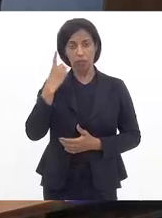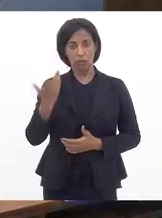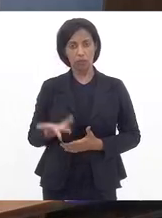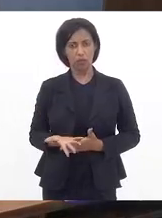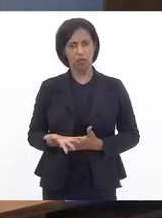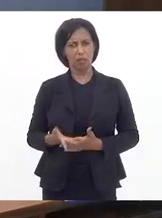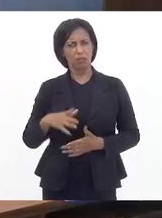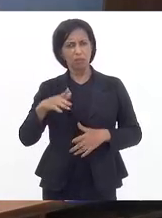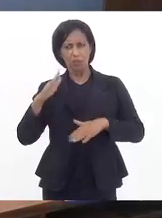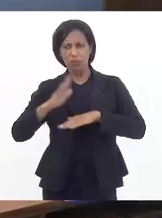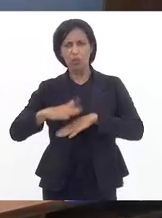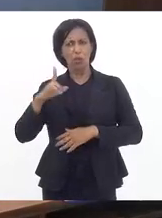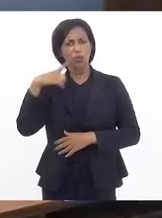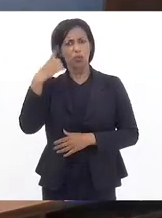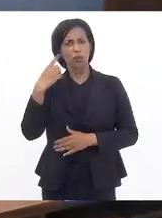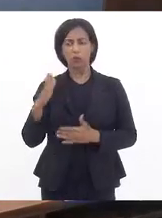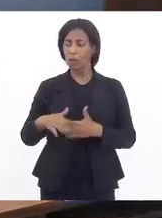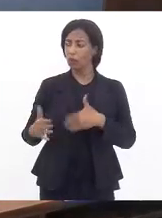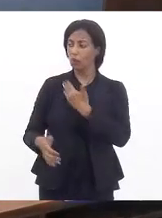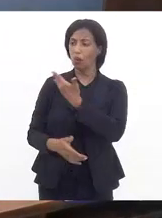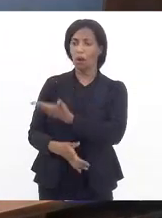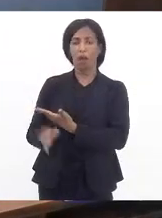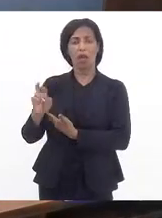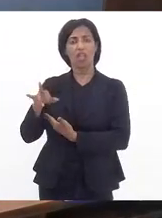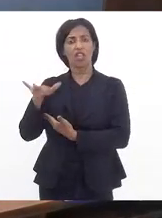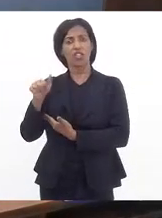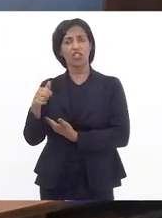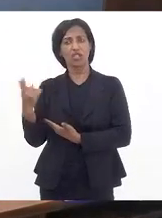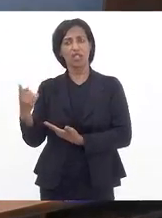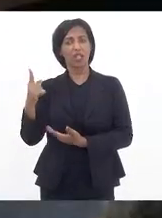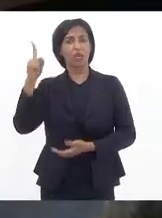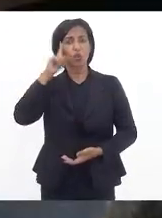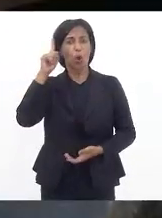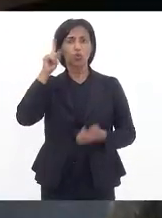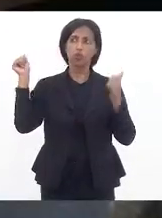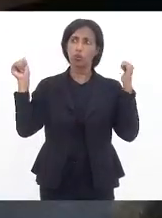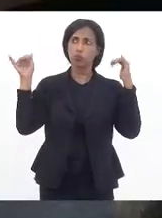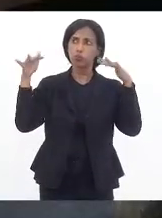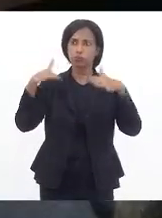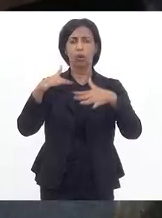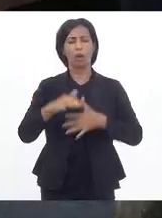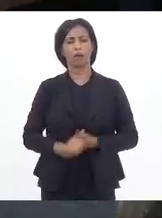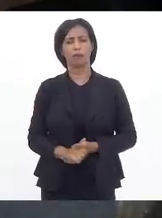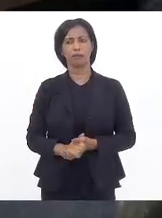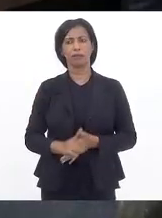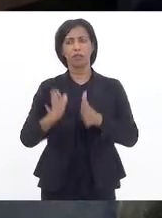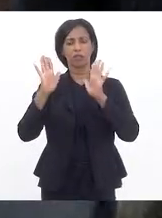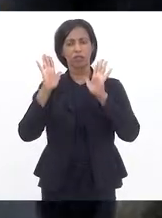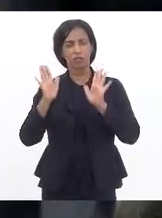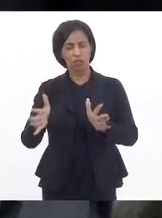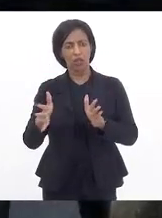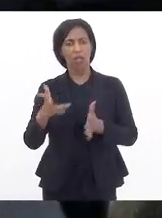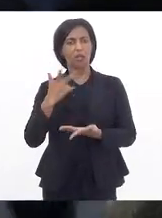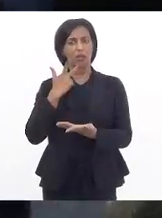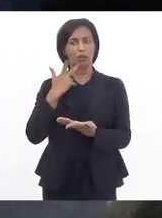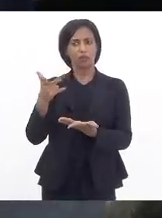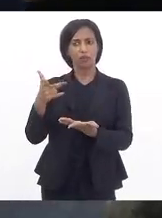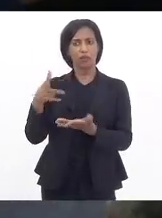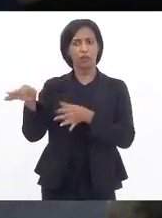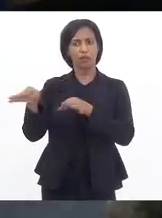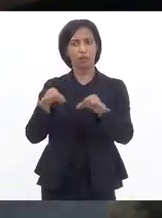somos tão deputados contra a turma da esquerda que instrumentaliza essa galeria todo dia de votação já estão fazendo uma obstrução